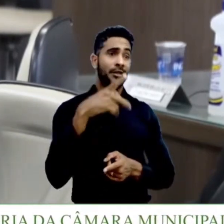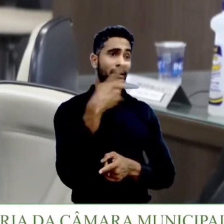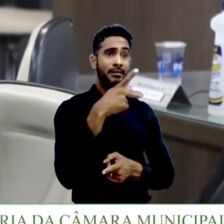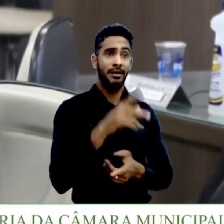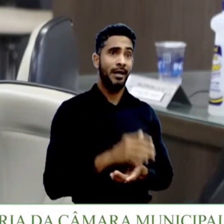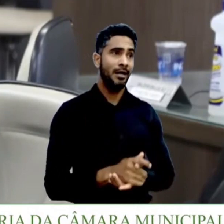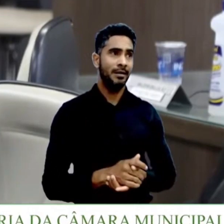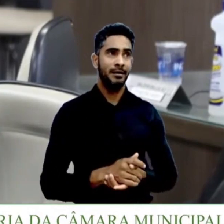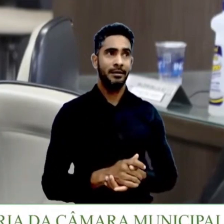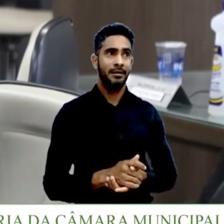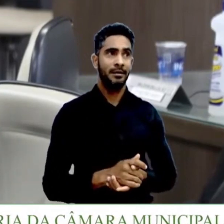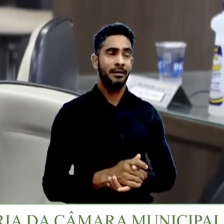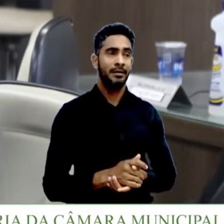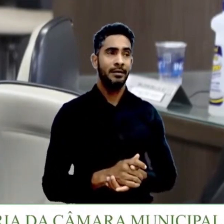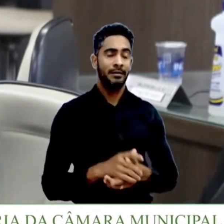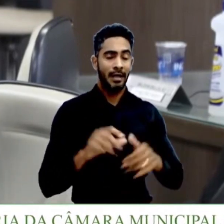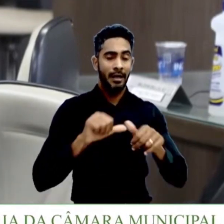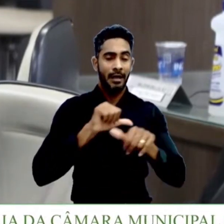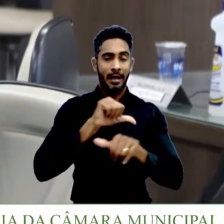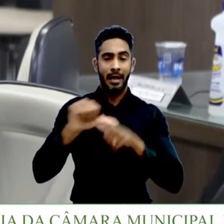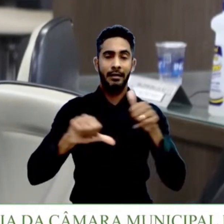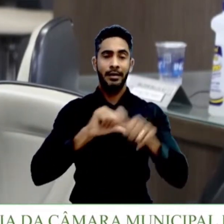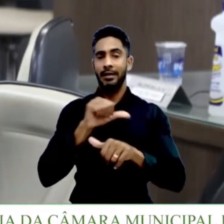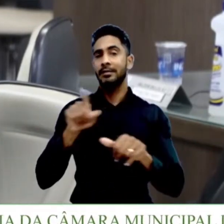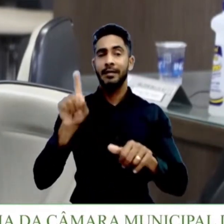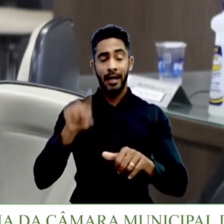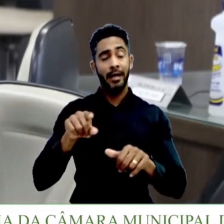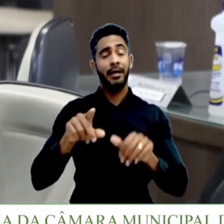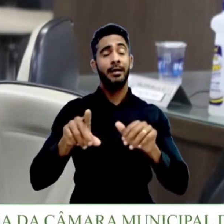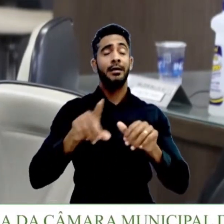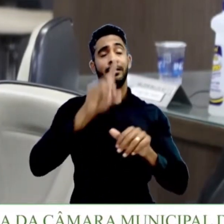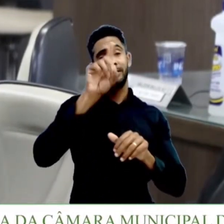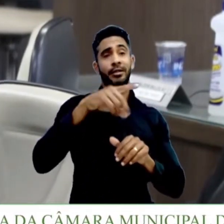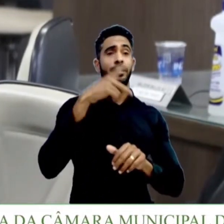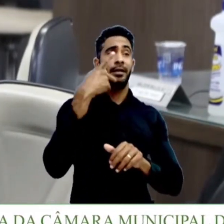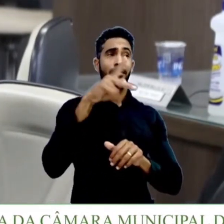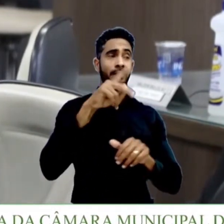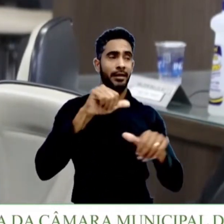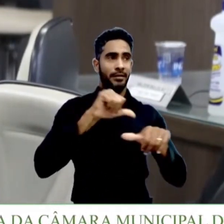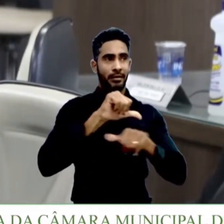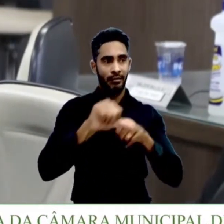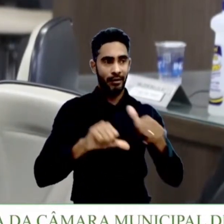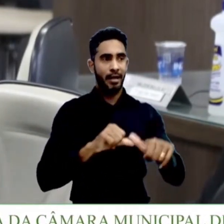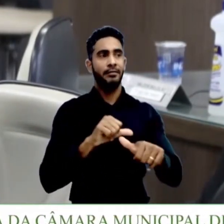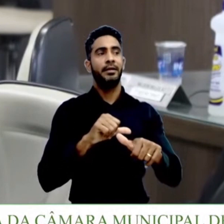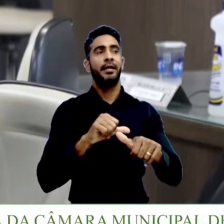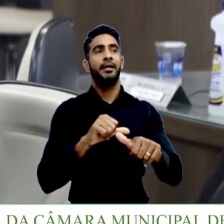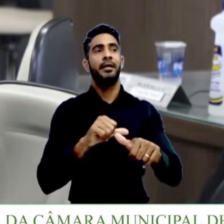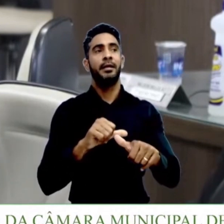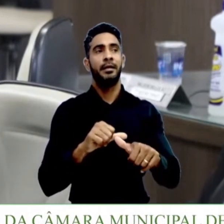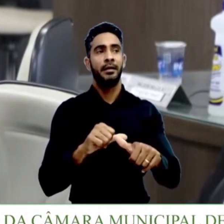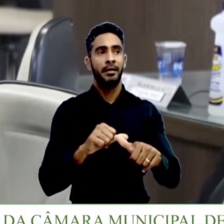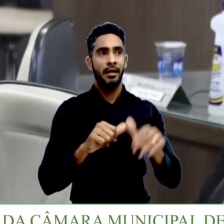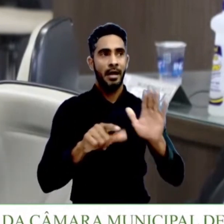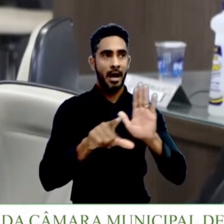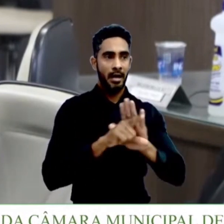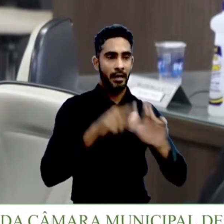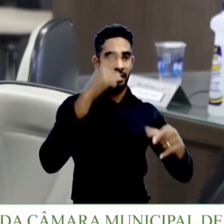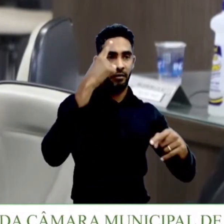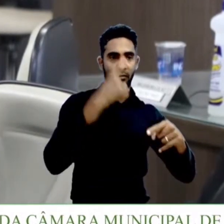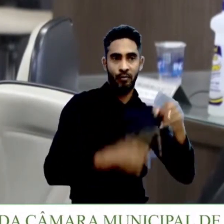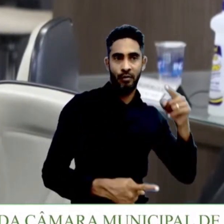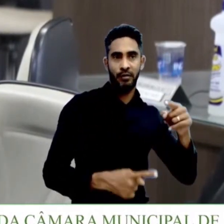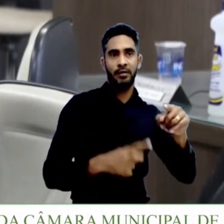está criando, alterando, não. Já é um direito que já tem. O que altera é aquilo que está criando. Quando a lei não proíbe,